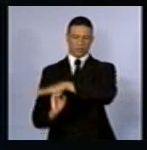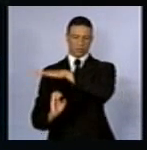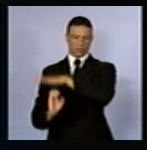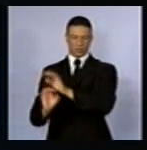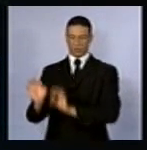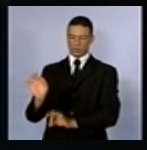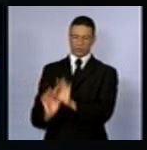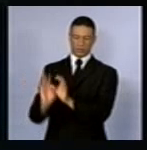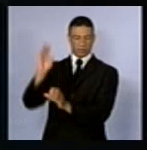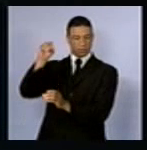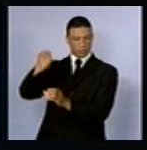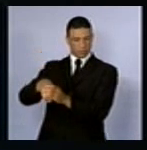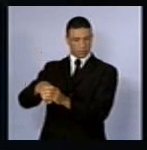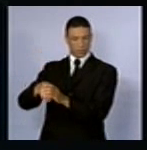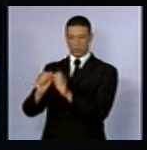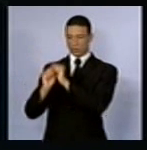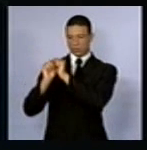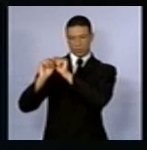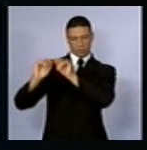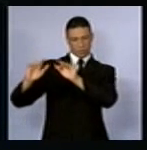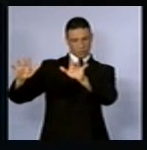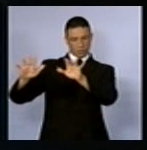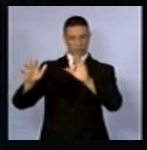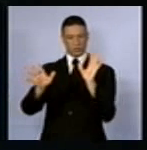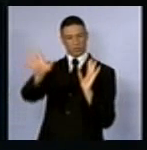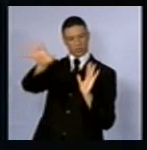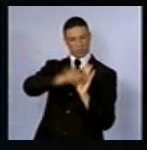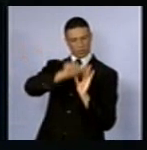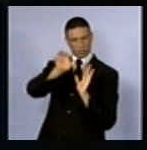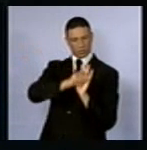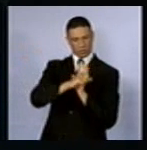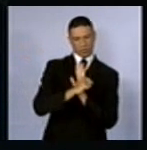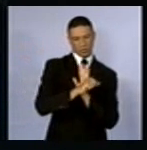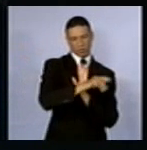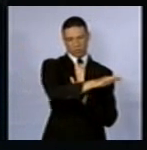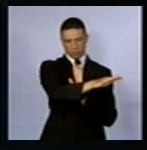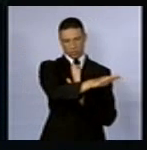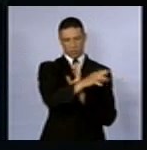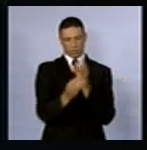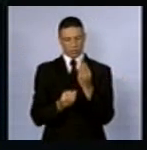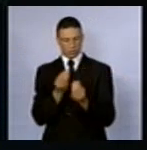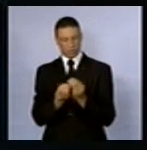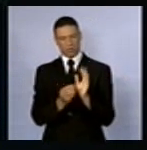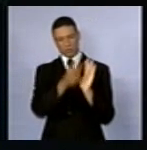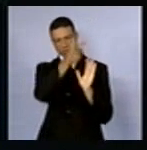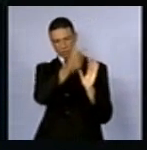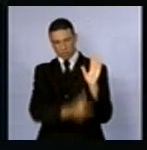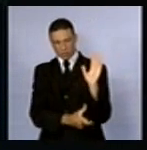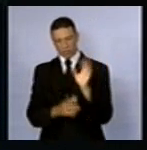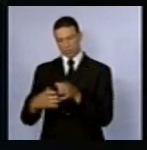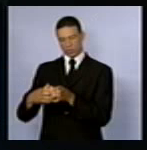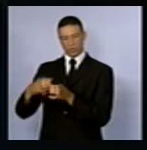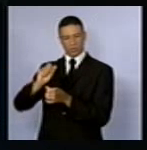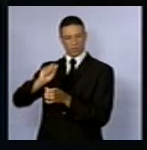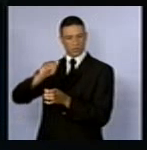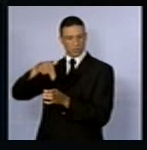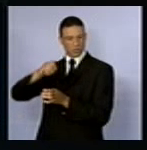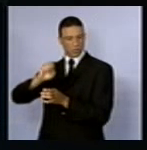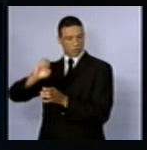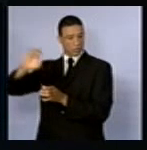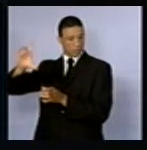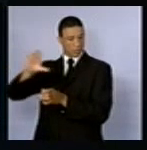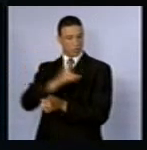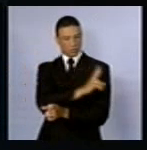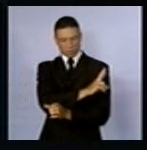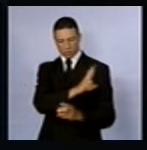setores de transmissão e distribuição de energia elétrica devem apresentar a anel os resultados